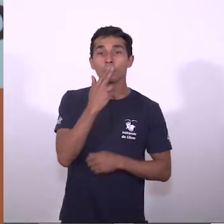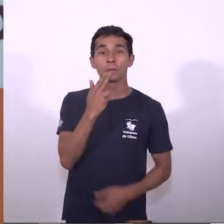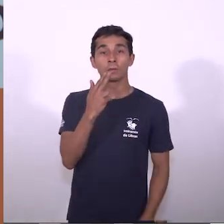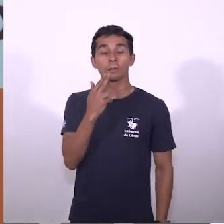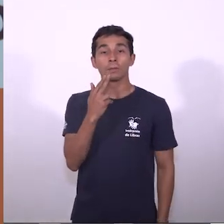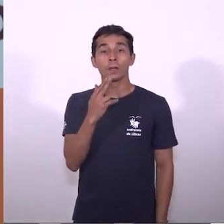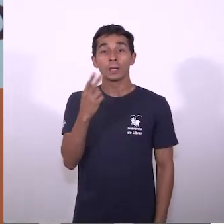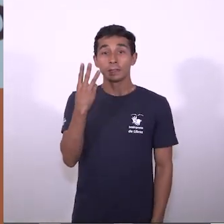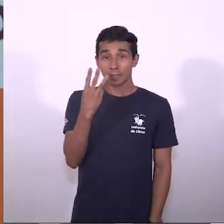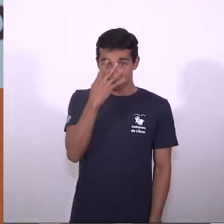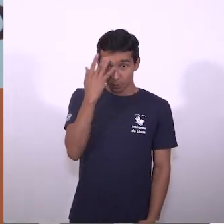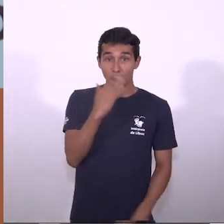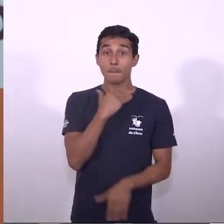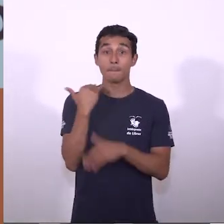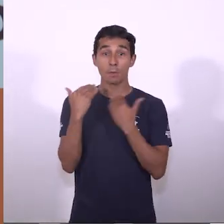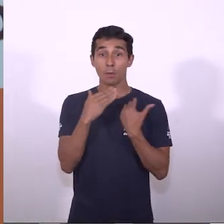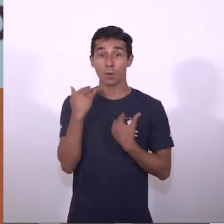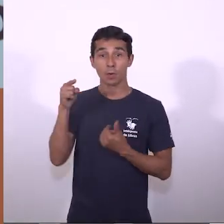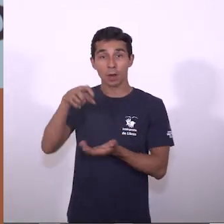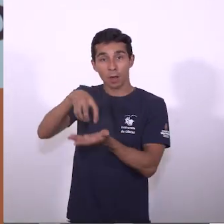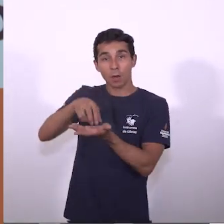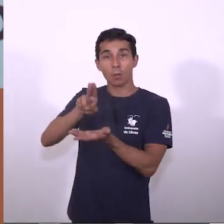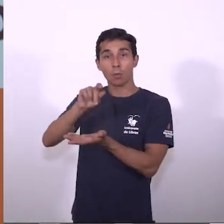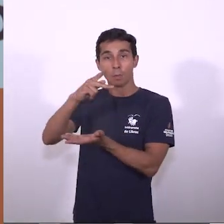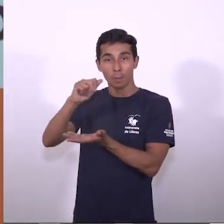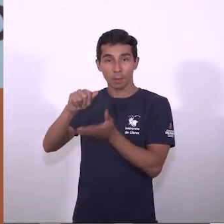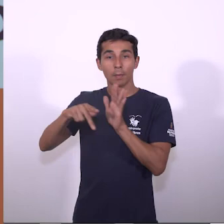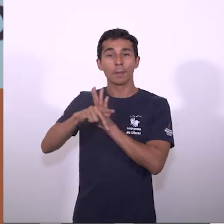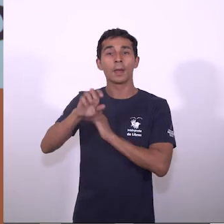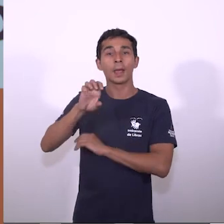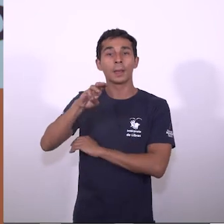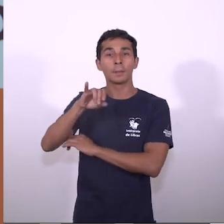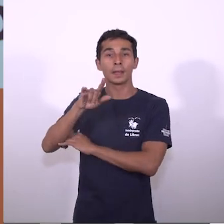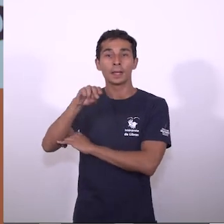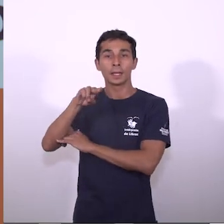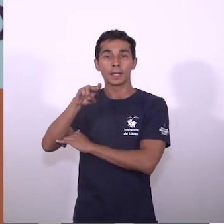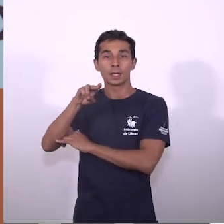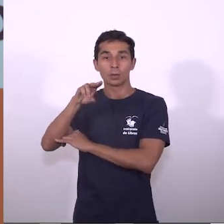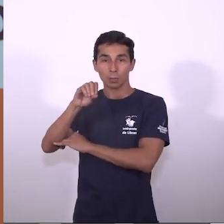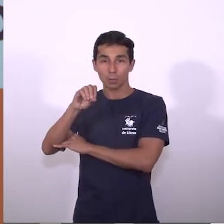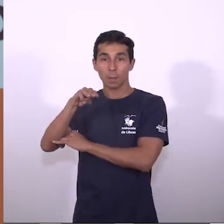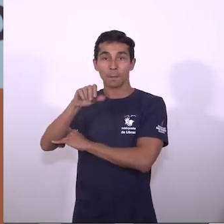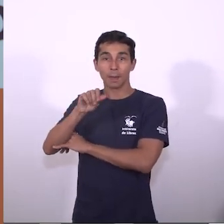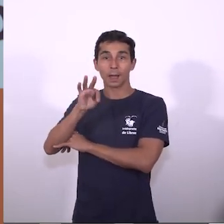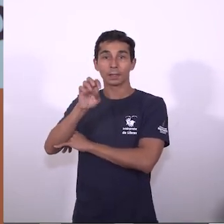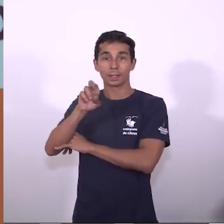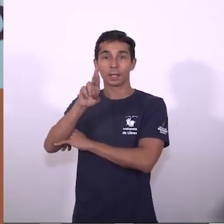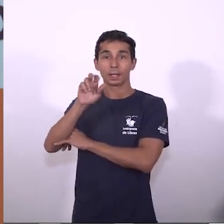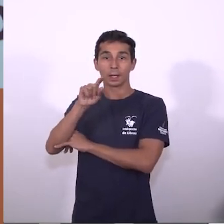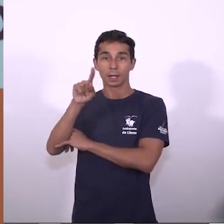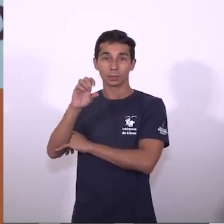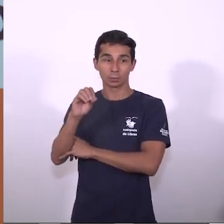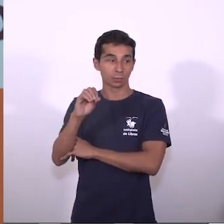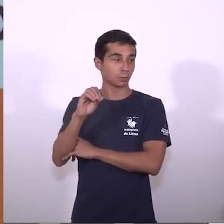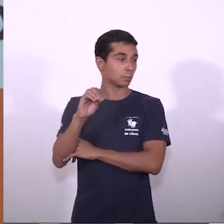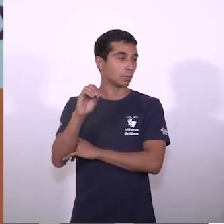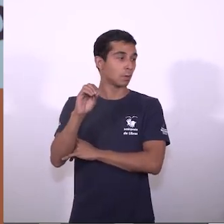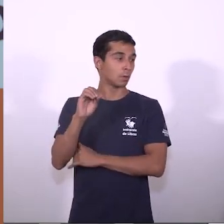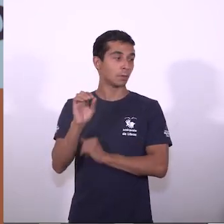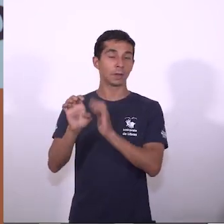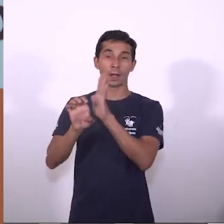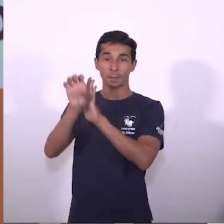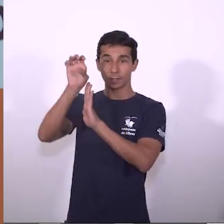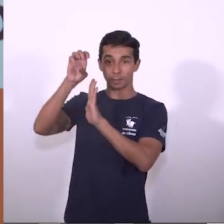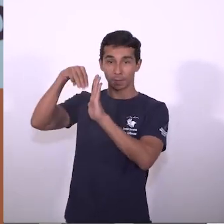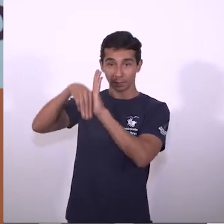por falta de oxigênio. Isso teria sido na sexta-feira da semana passada. O que é possível falar